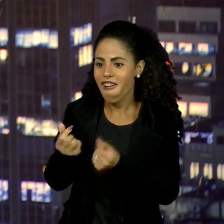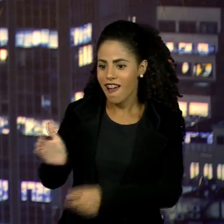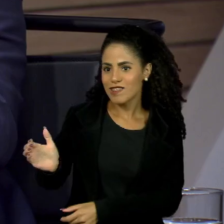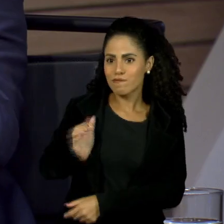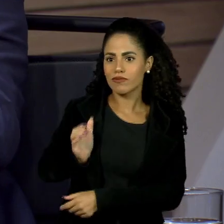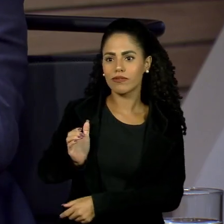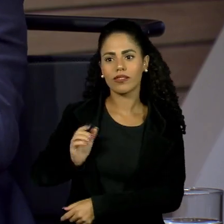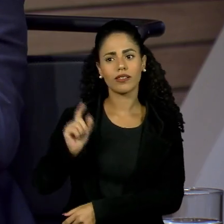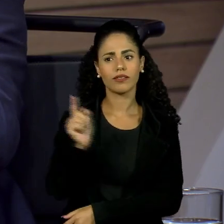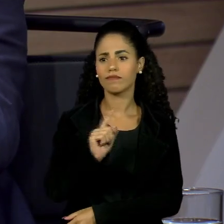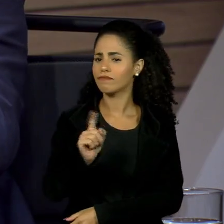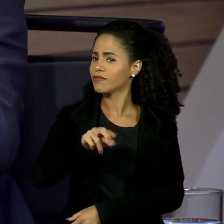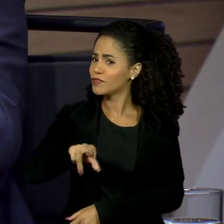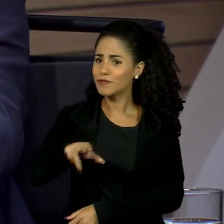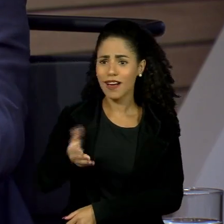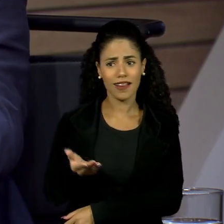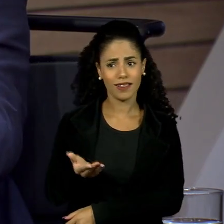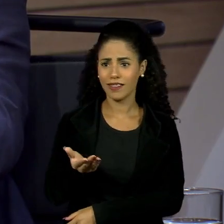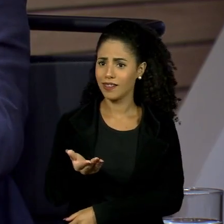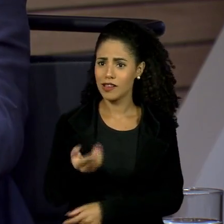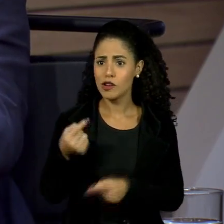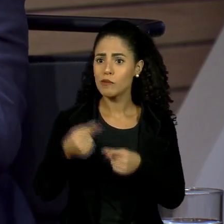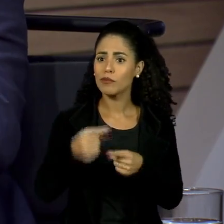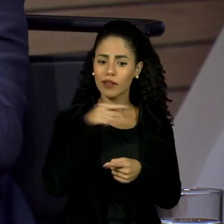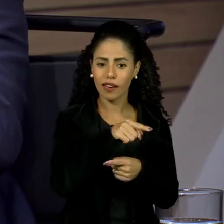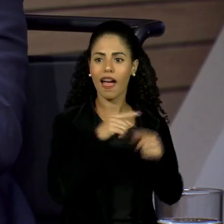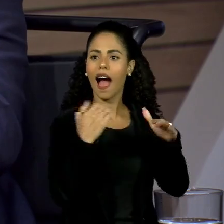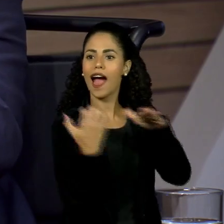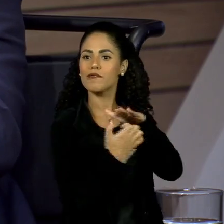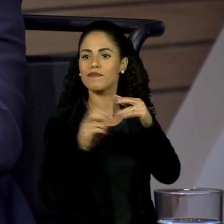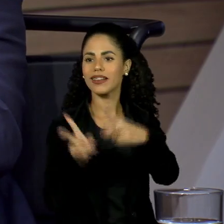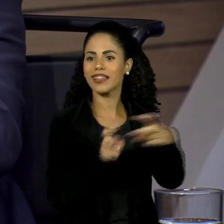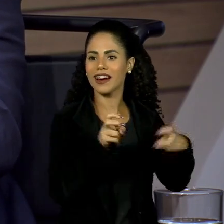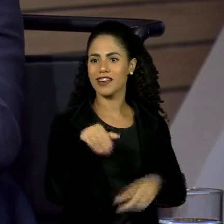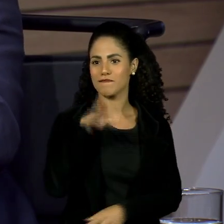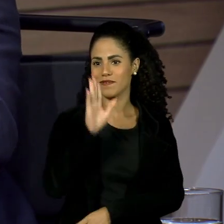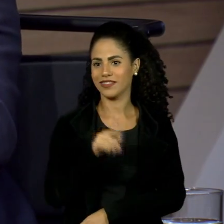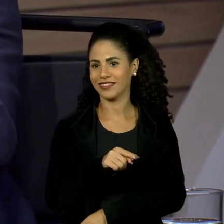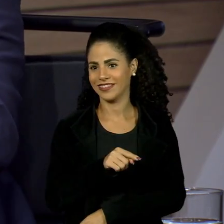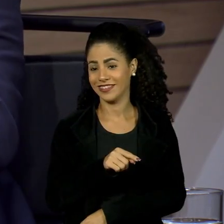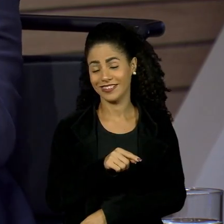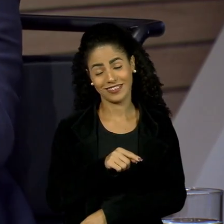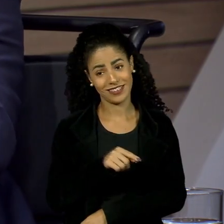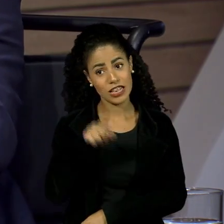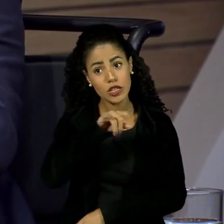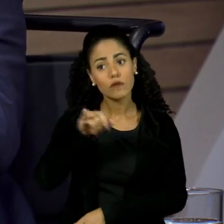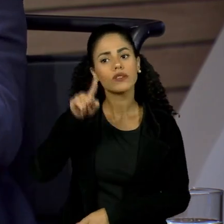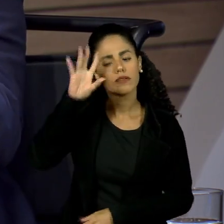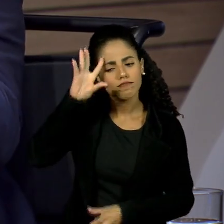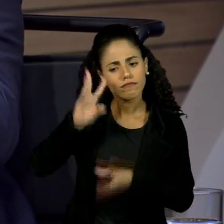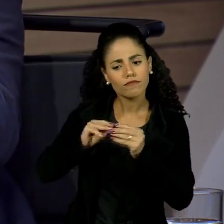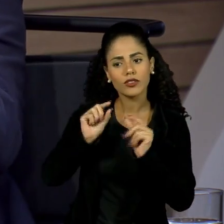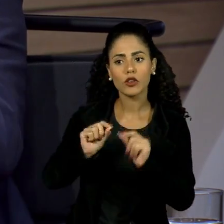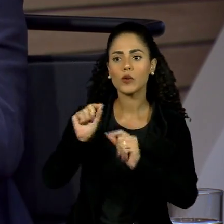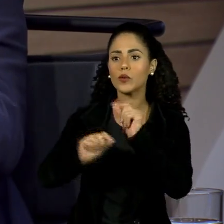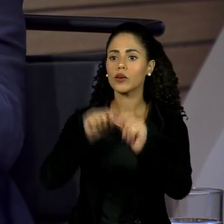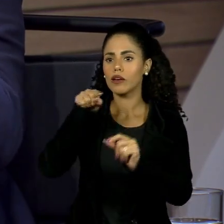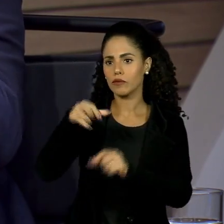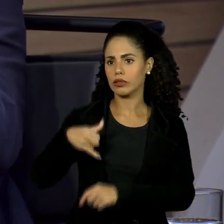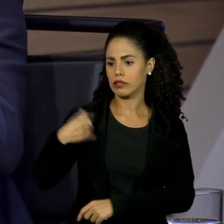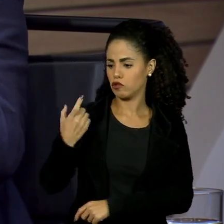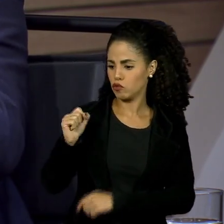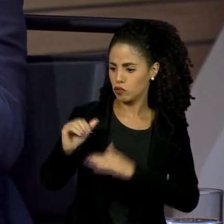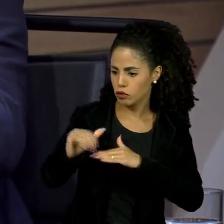A lógica do jogo é que a banca sempre ganha. Portanto, se você quiser entender que isso é bom, você já é um maior de